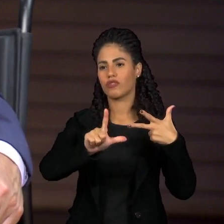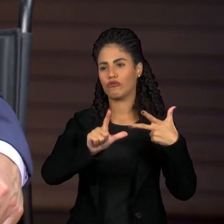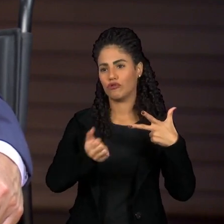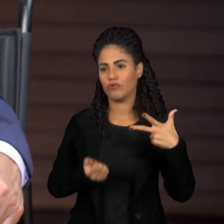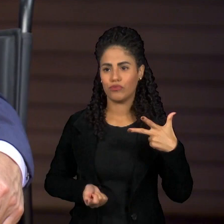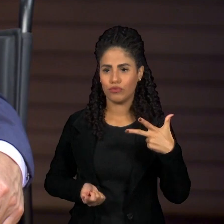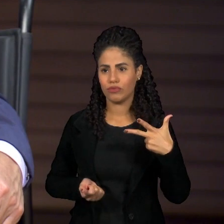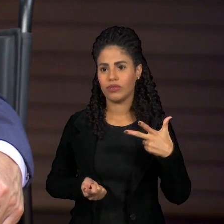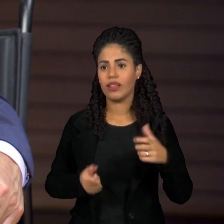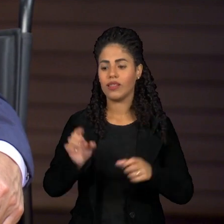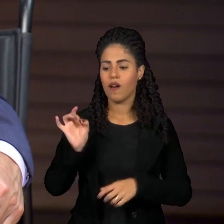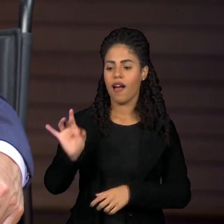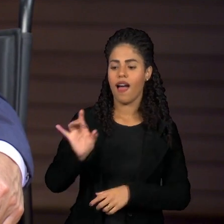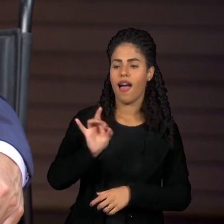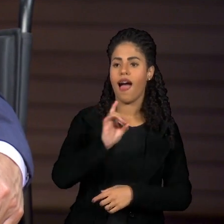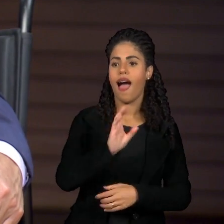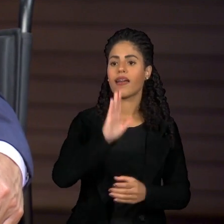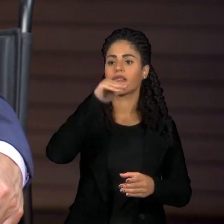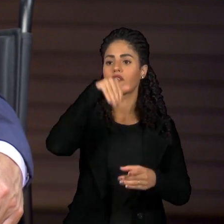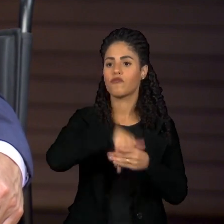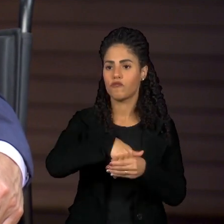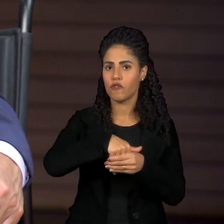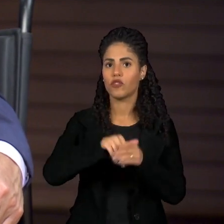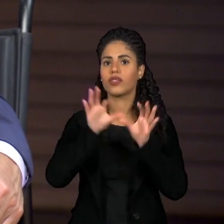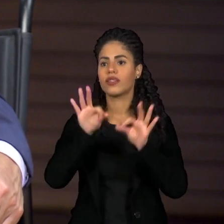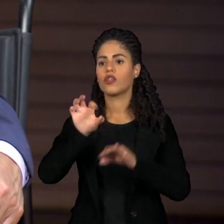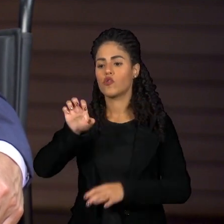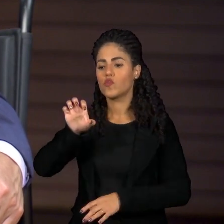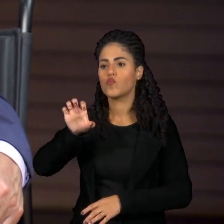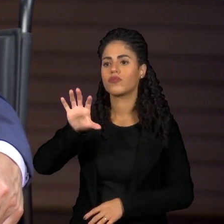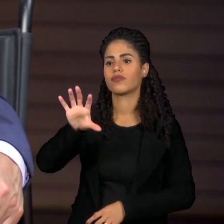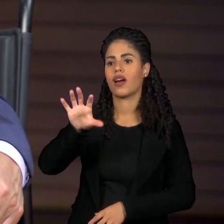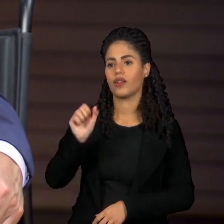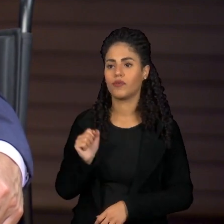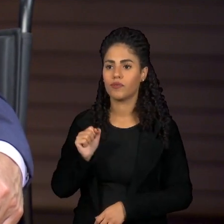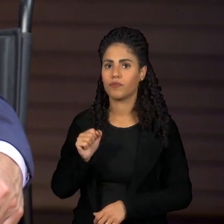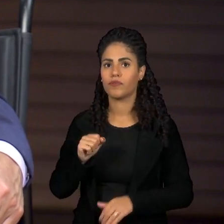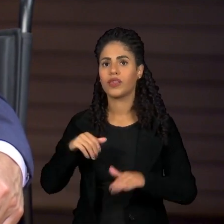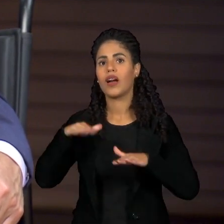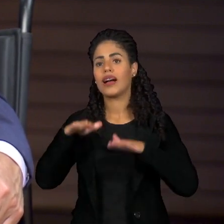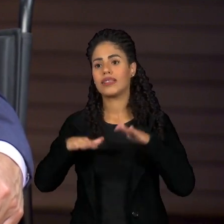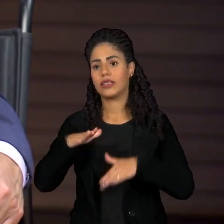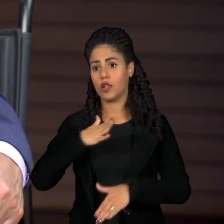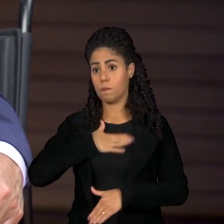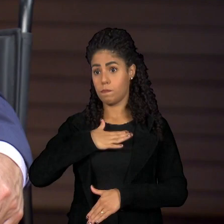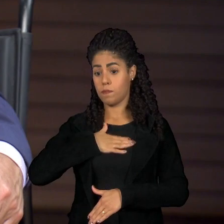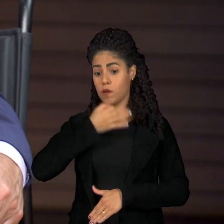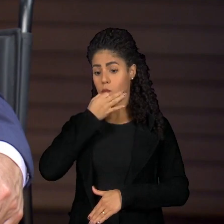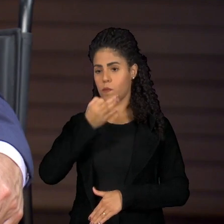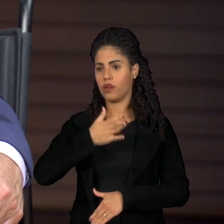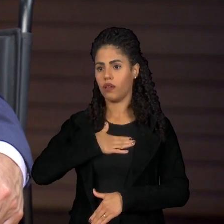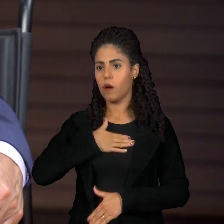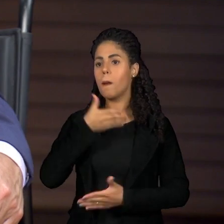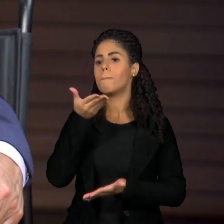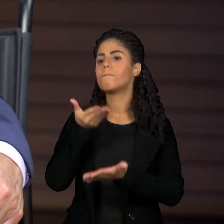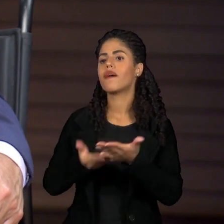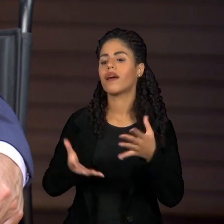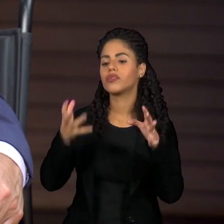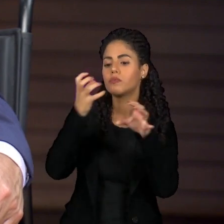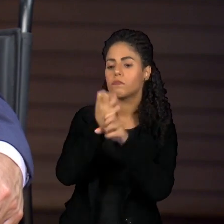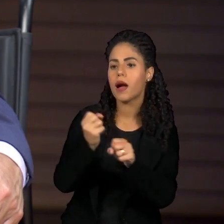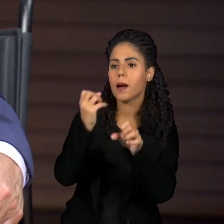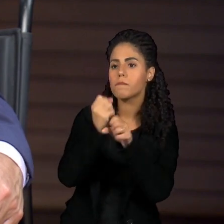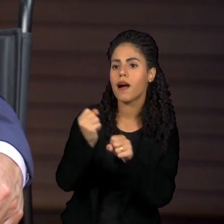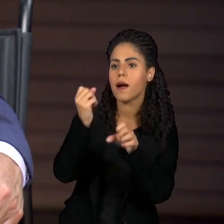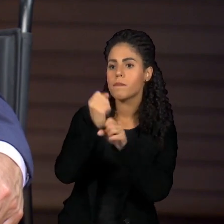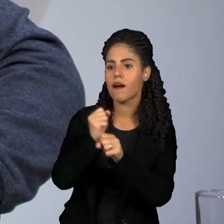nacional. Cada voto nosso é dado no Estado. Então, a gente perde, da minha leitura, com a contabilidade, na